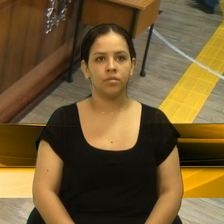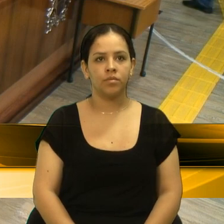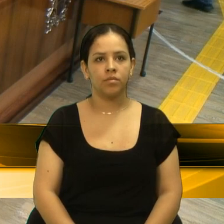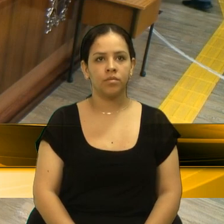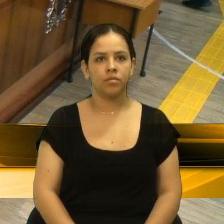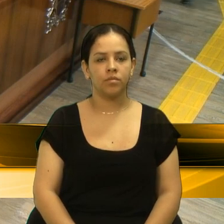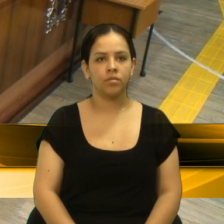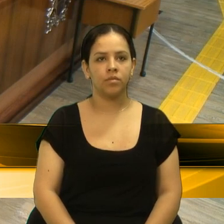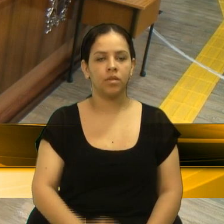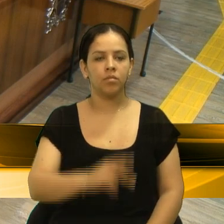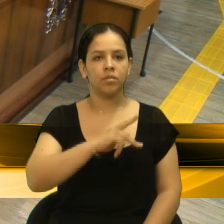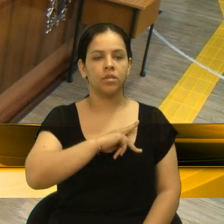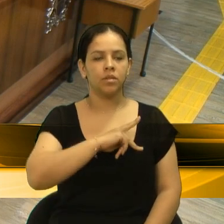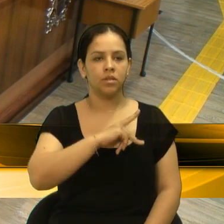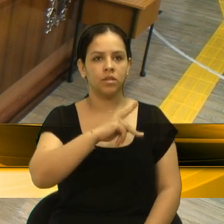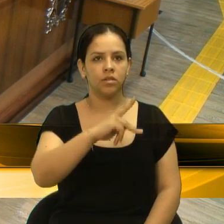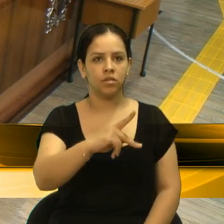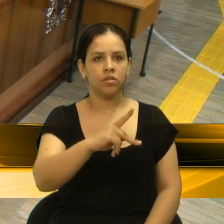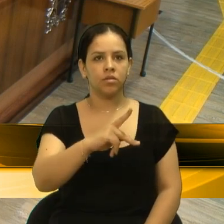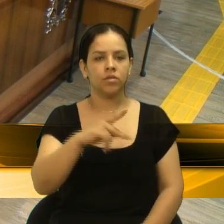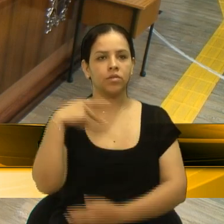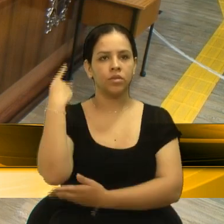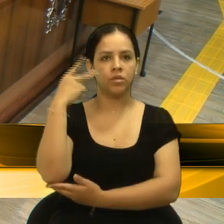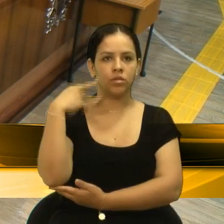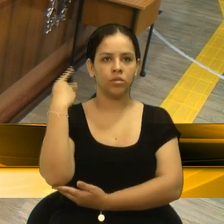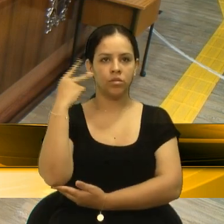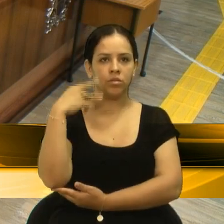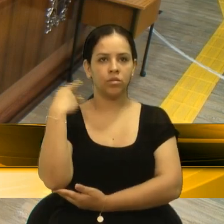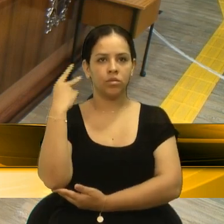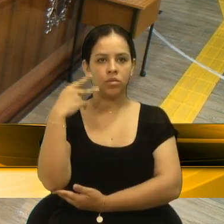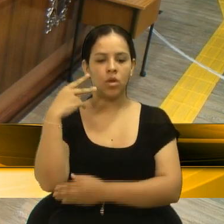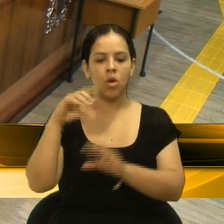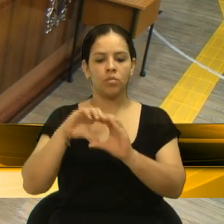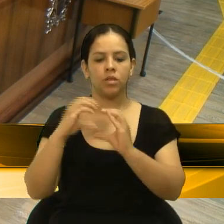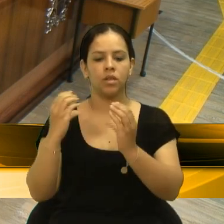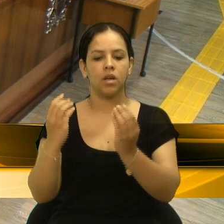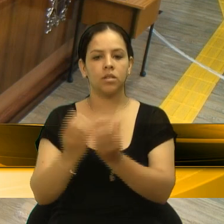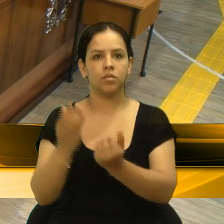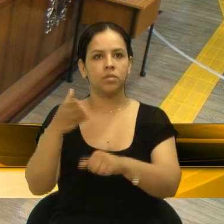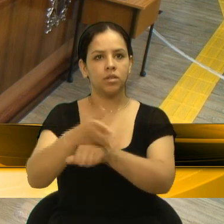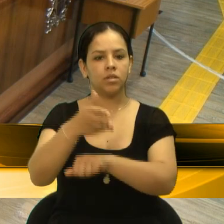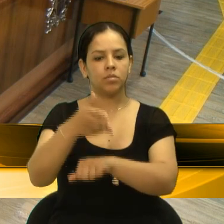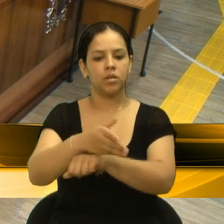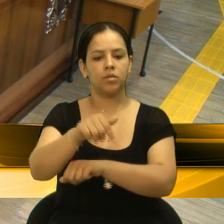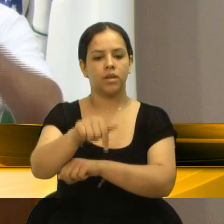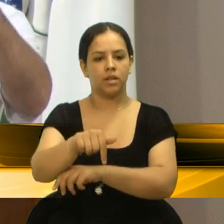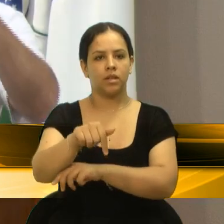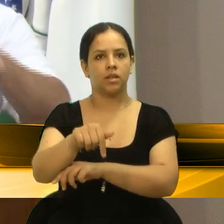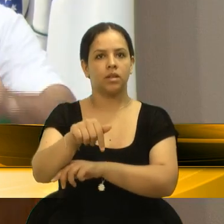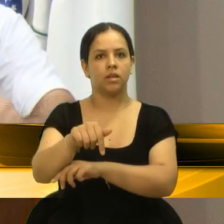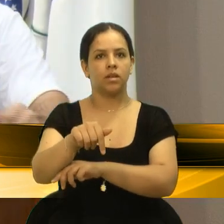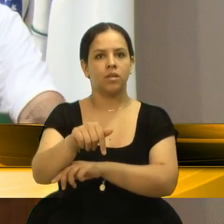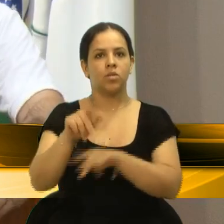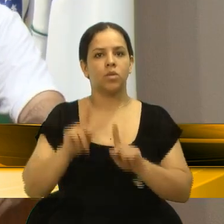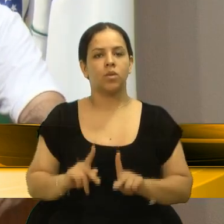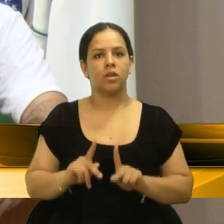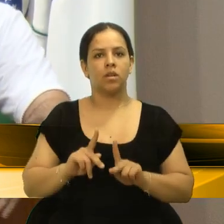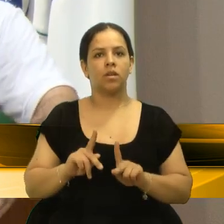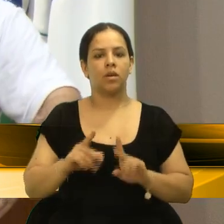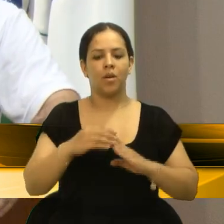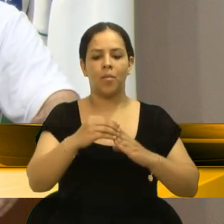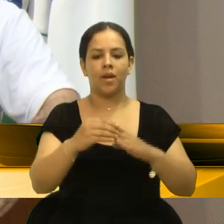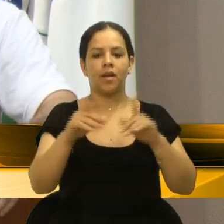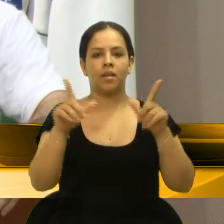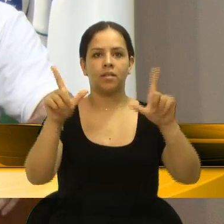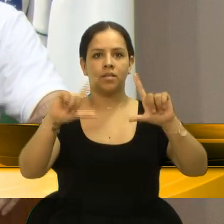Senhor presidente, senhoras e senhores vereadores, comunidade aqui presente no plenário, quem nos acompanha em casa, através do